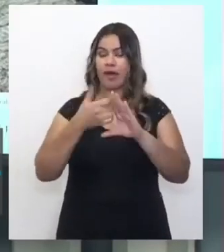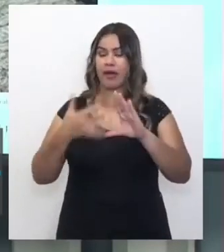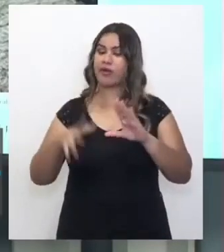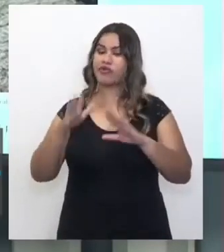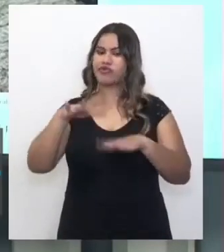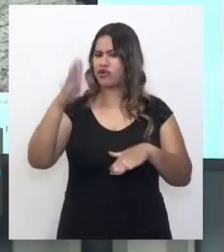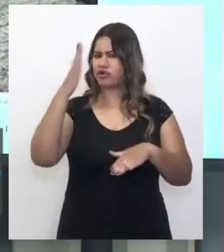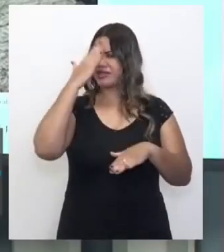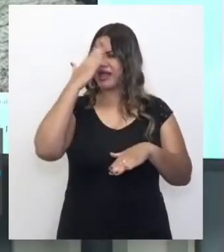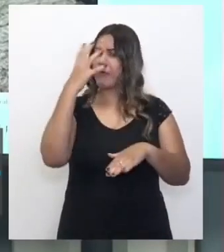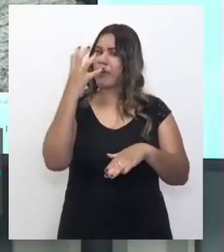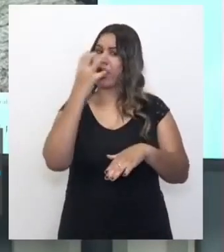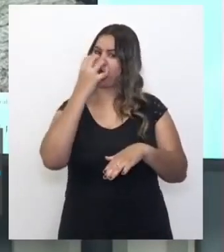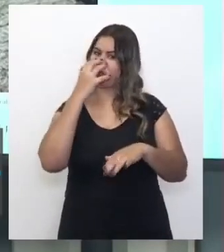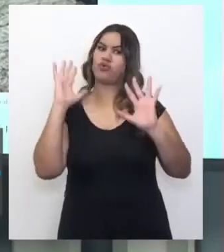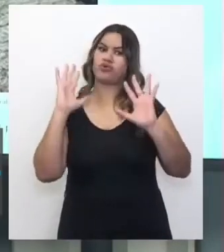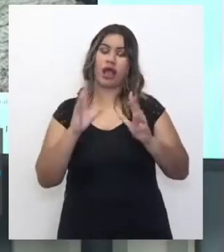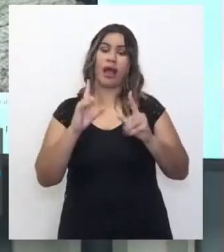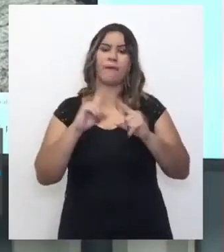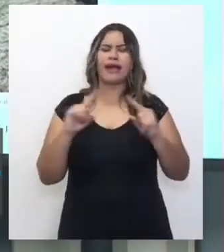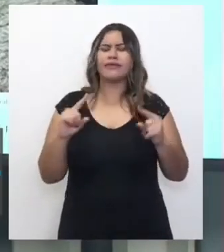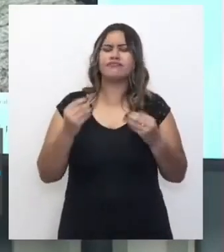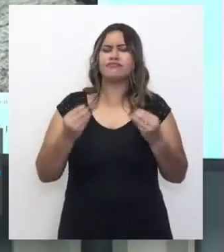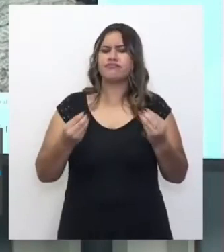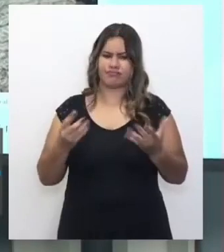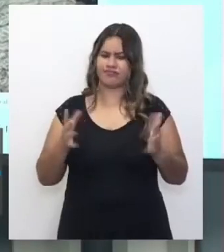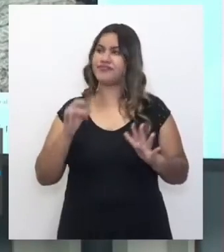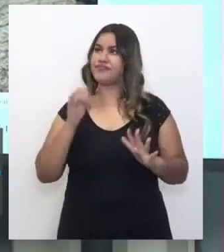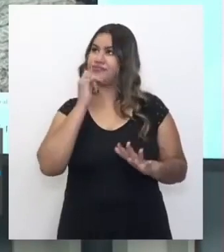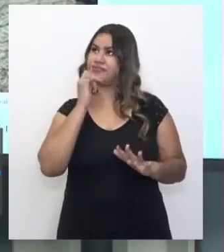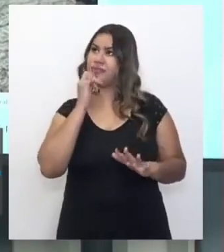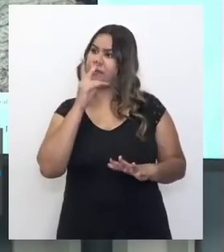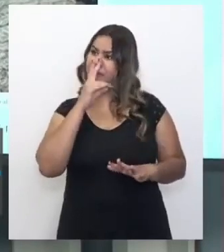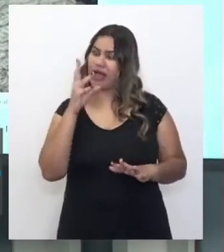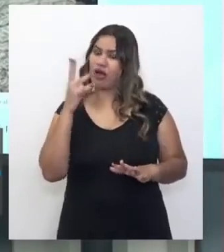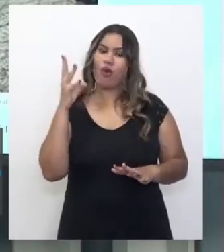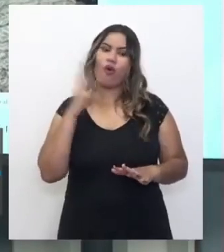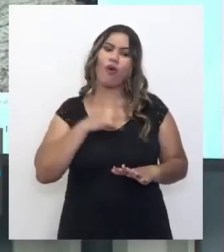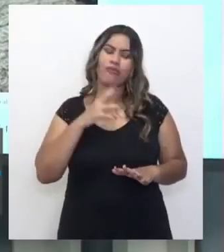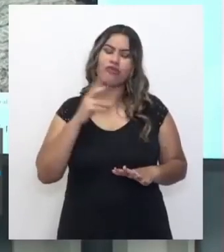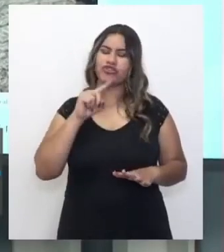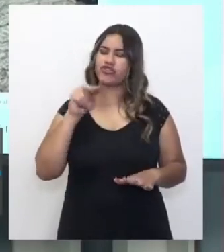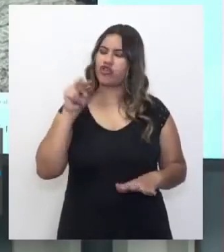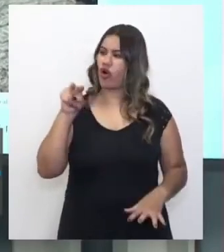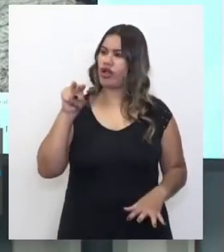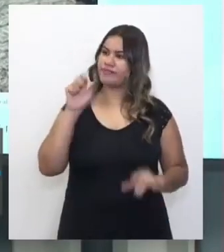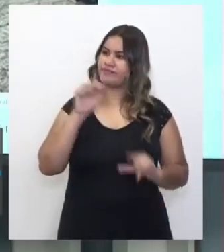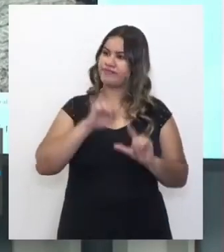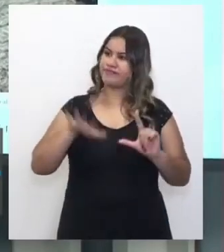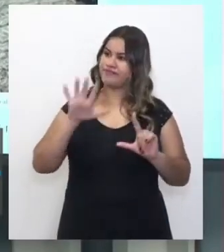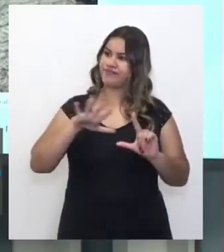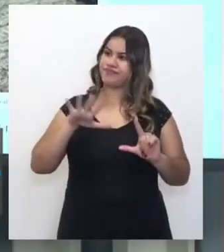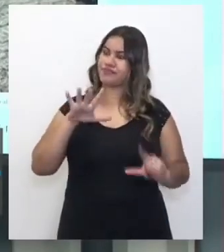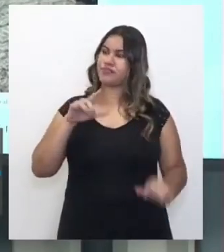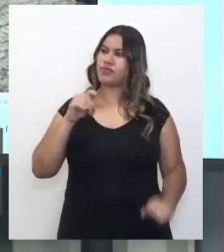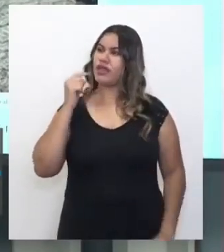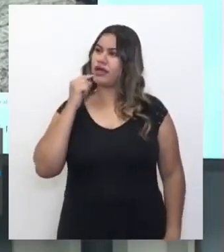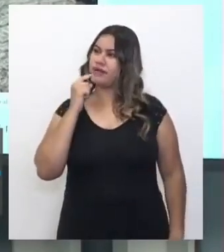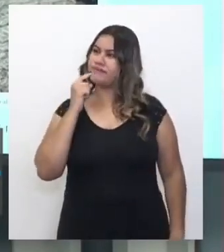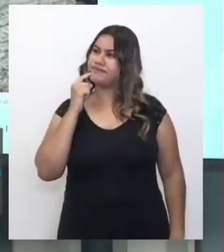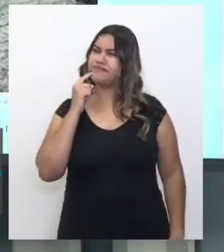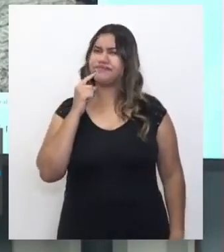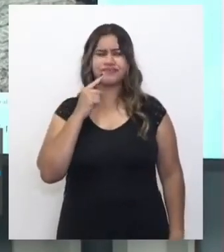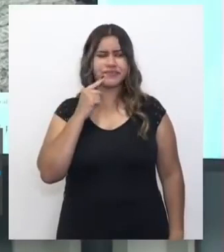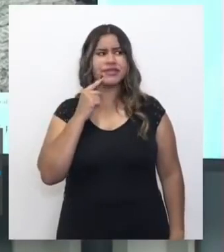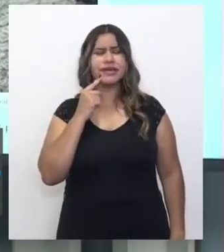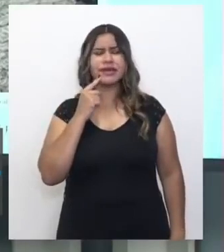um cachorro, mas e como a gente caracteriza? Porque parece que é óbvio quando a gente olha, nós estamos olhando para a imagem, todos olhando, a